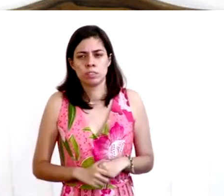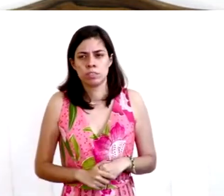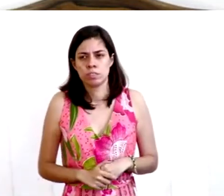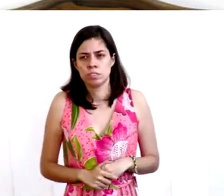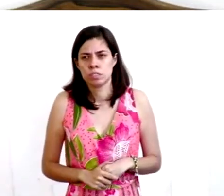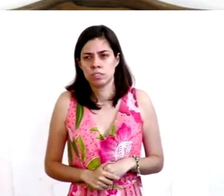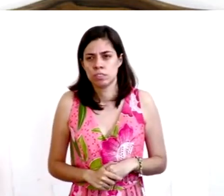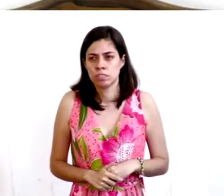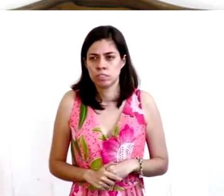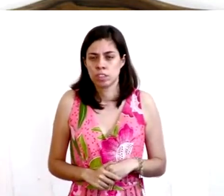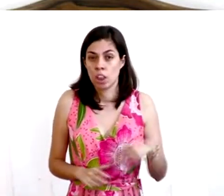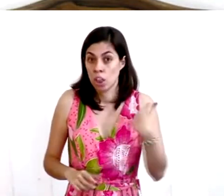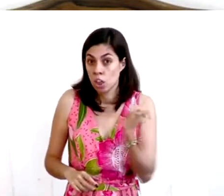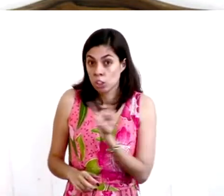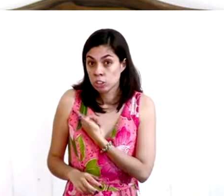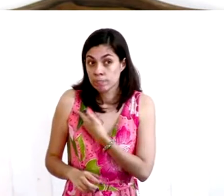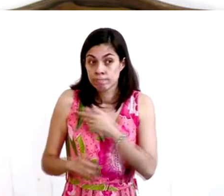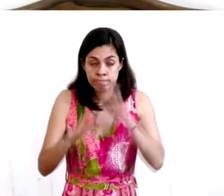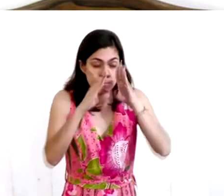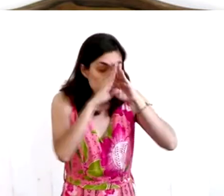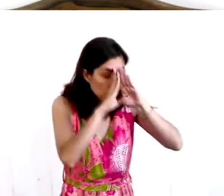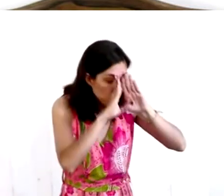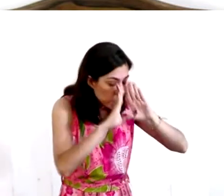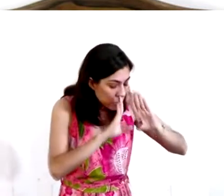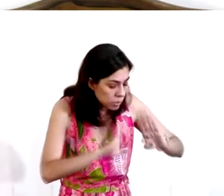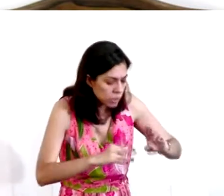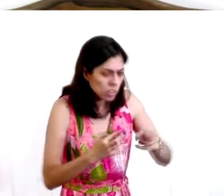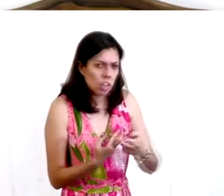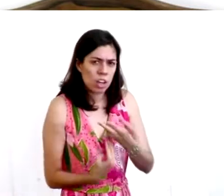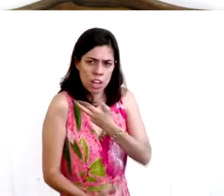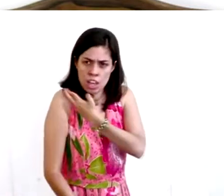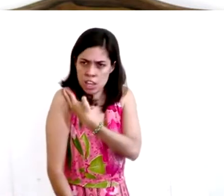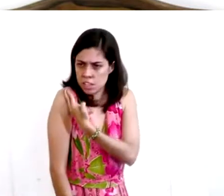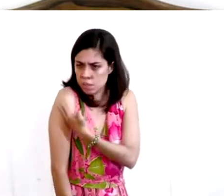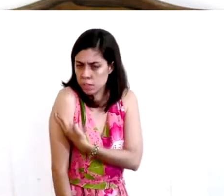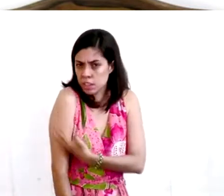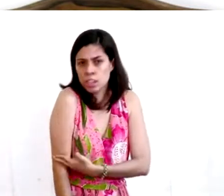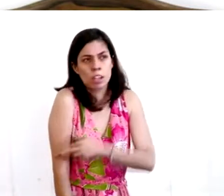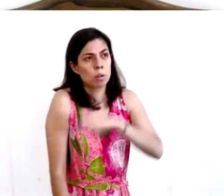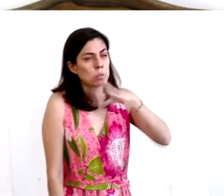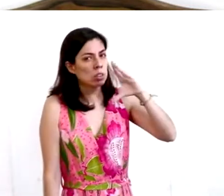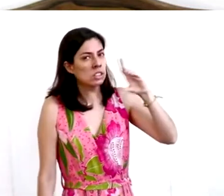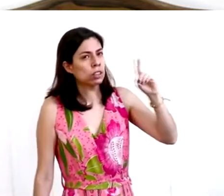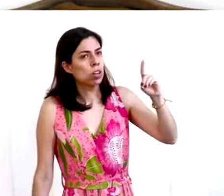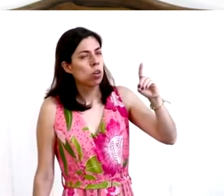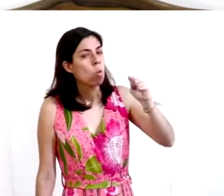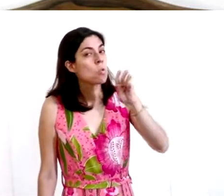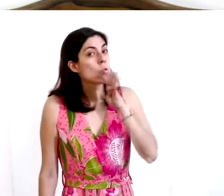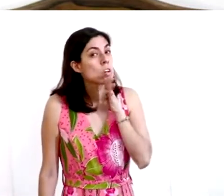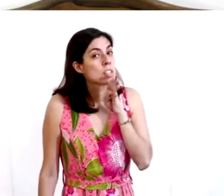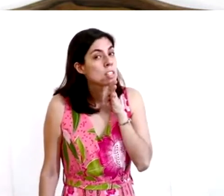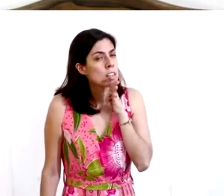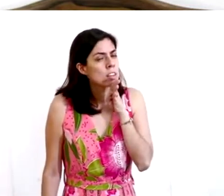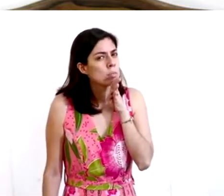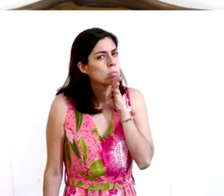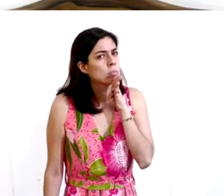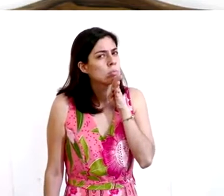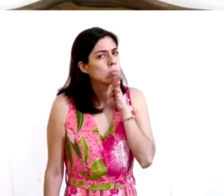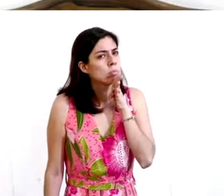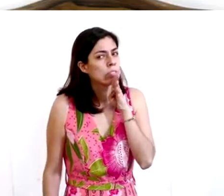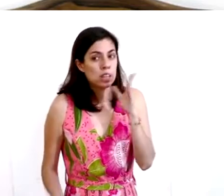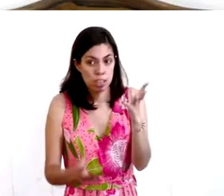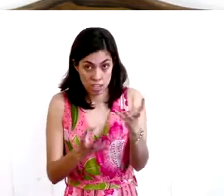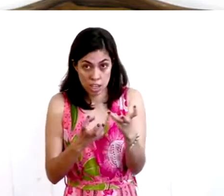Deus, não tratam Deus como um igual, também não tratam Deus como um desconhecido, mas jamais